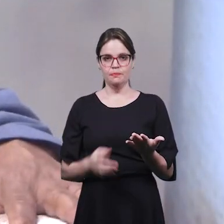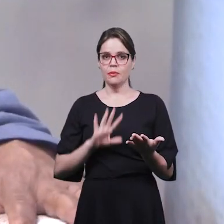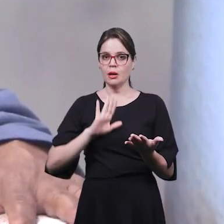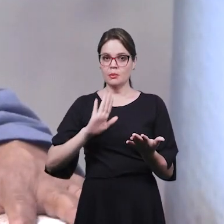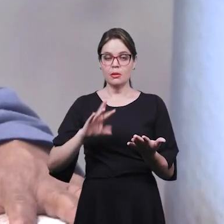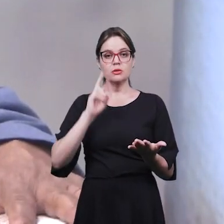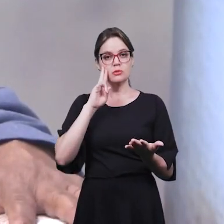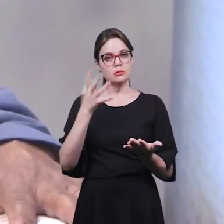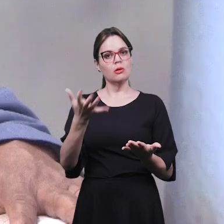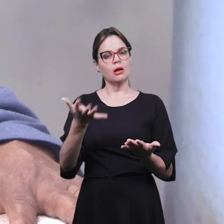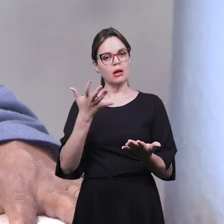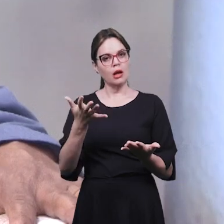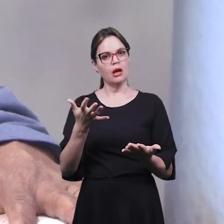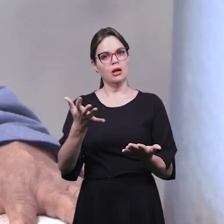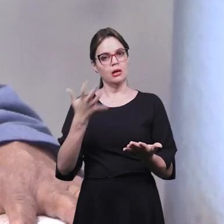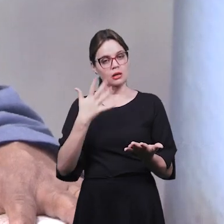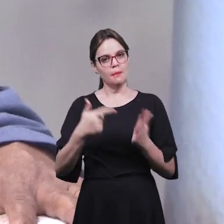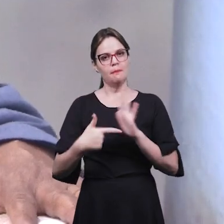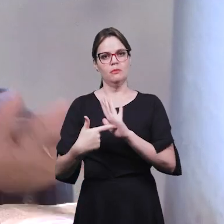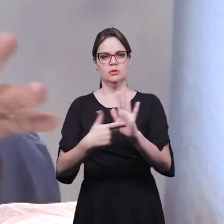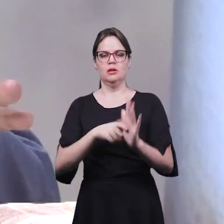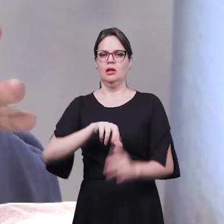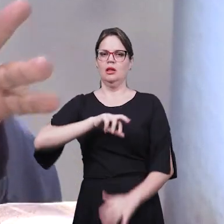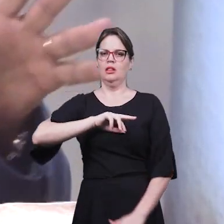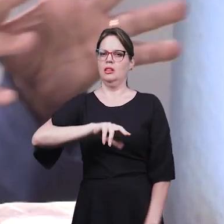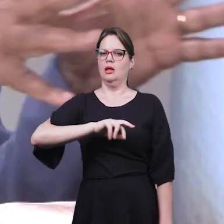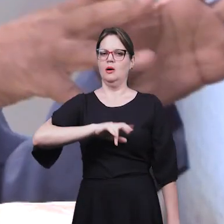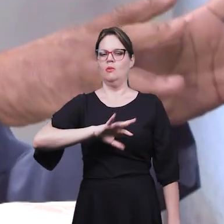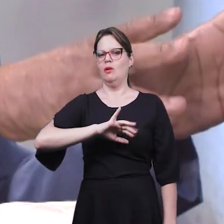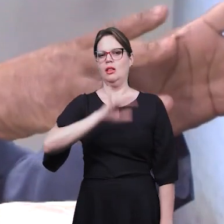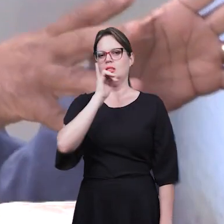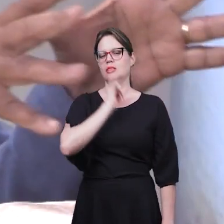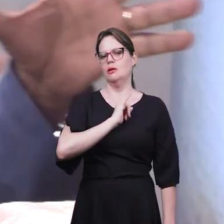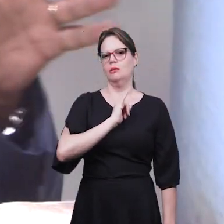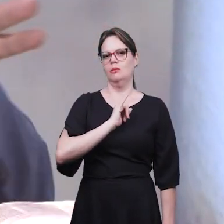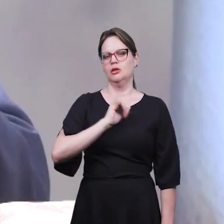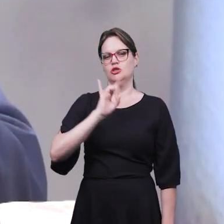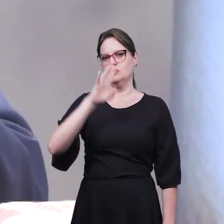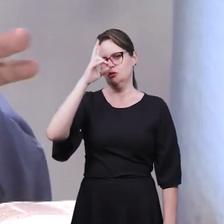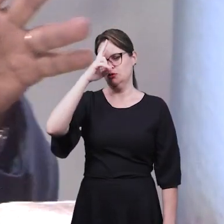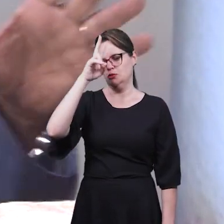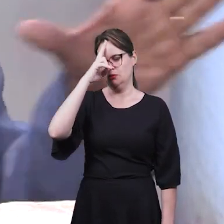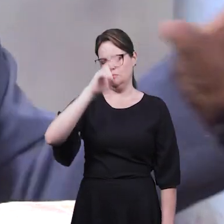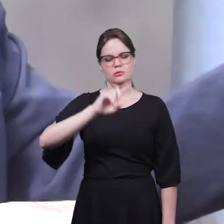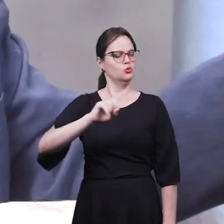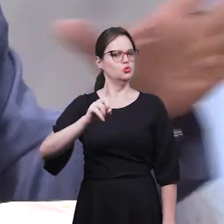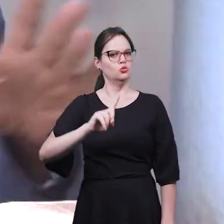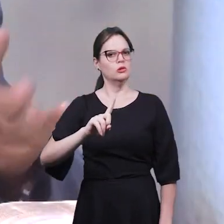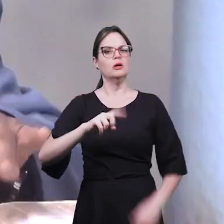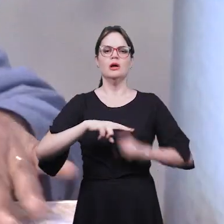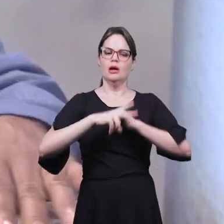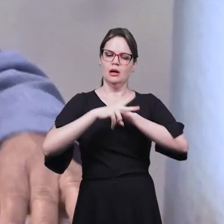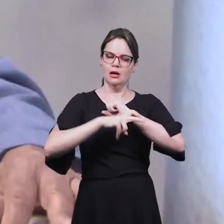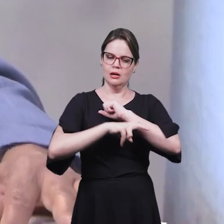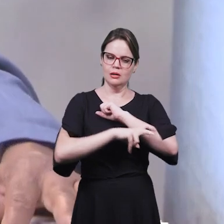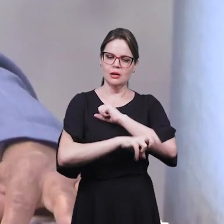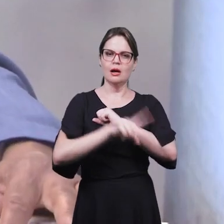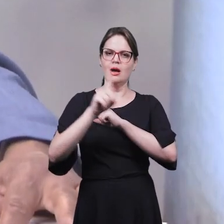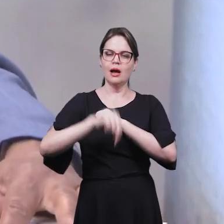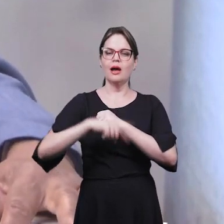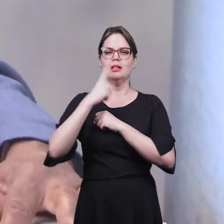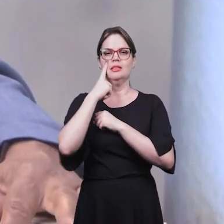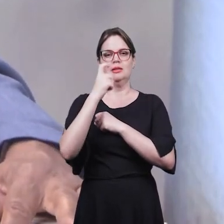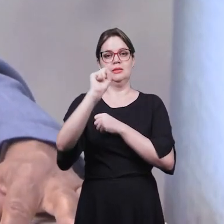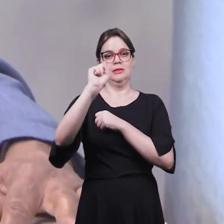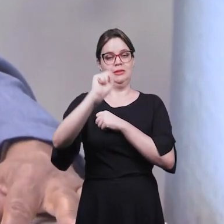e eficaz. Não é uma coisa que ficou na história, ficou para lá, ficou na arqueologia. A arqueologia é interessante também, nós estamos mostrando aqui a